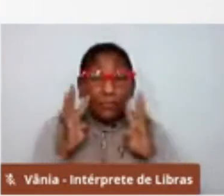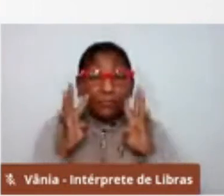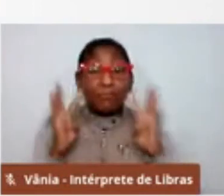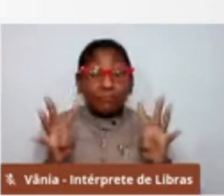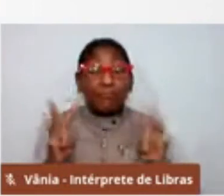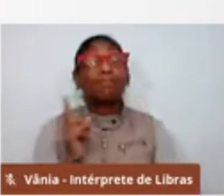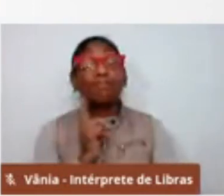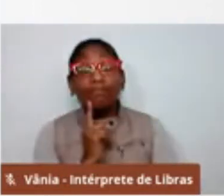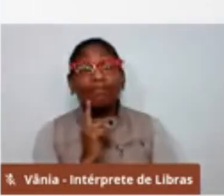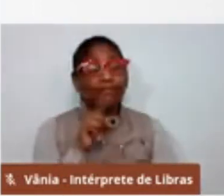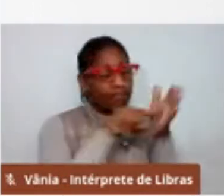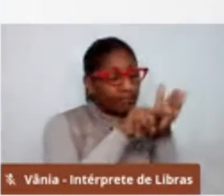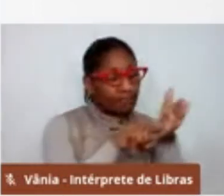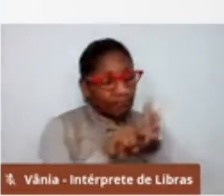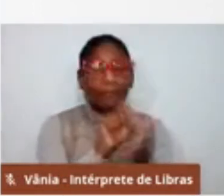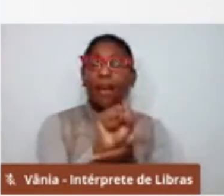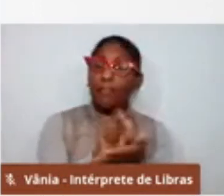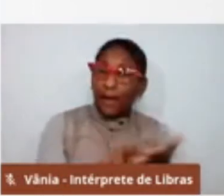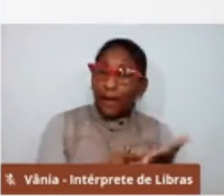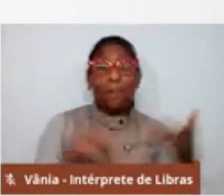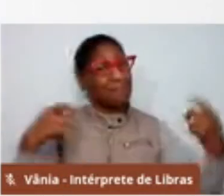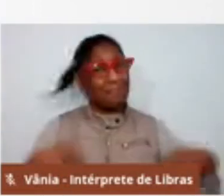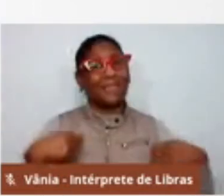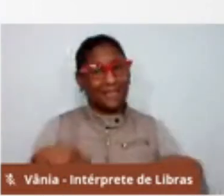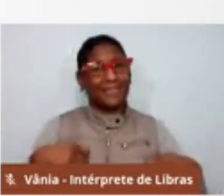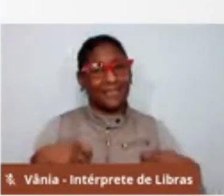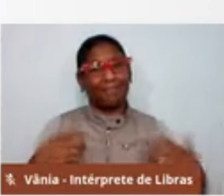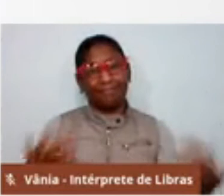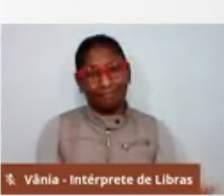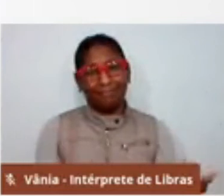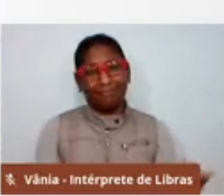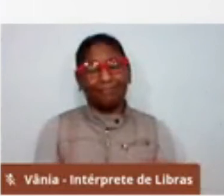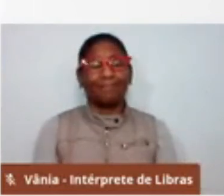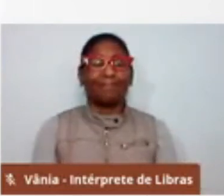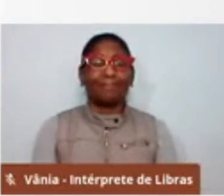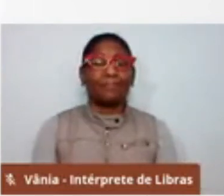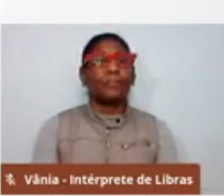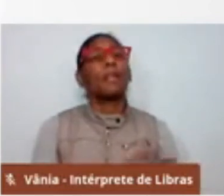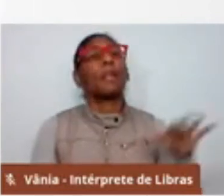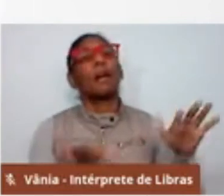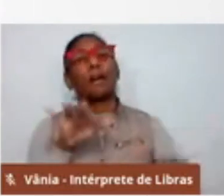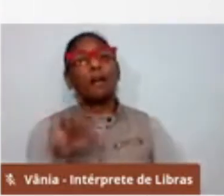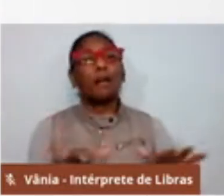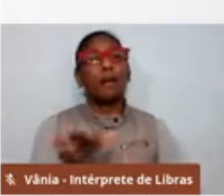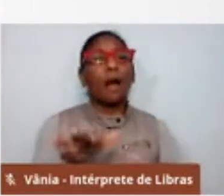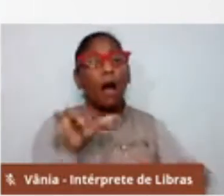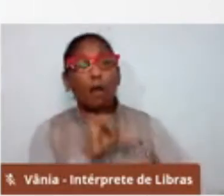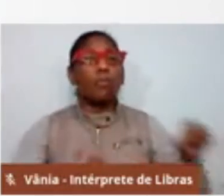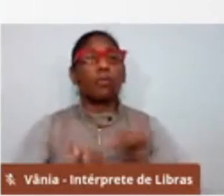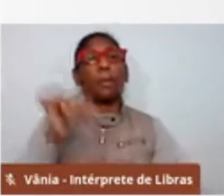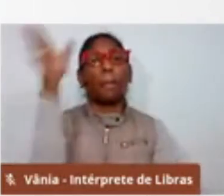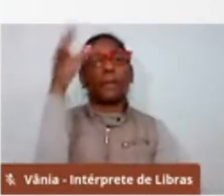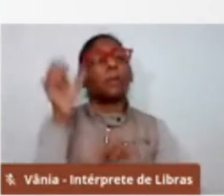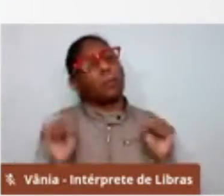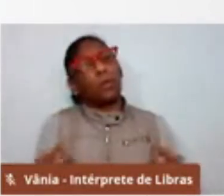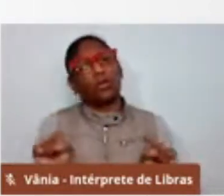dados, não tivesse a predisposição de, eventualmente, reconsiderar as